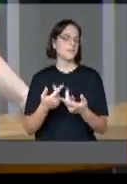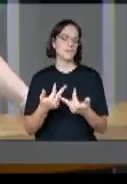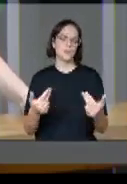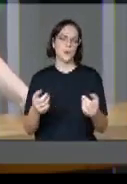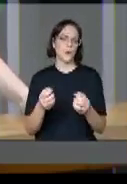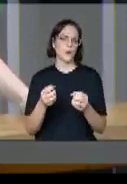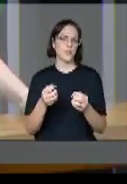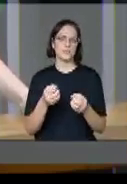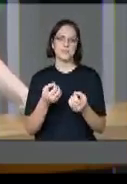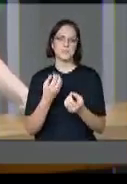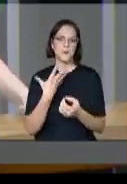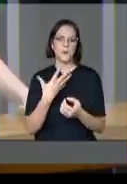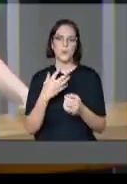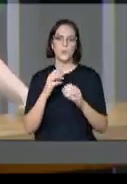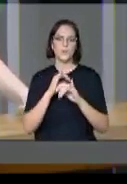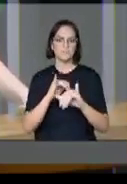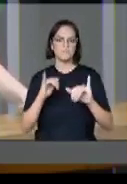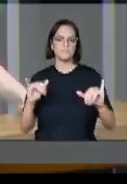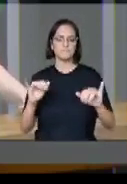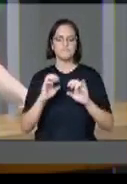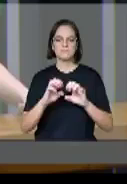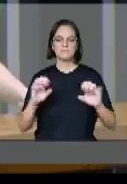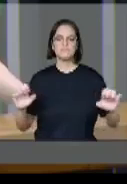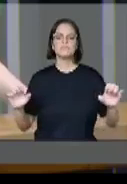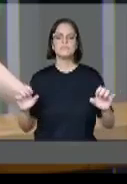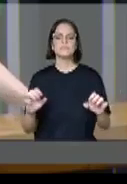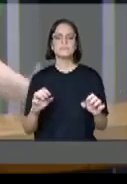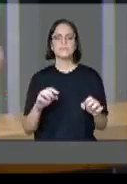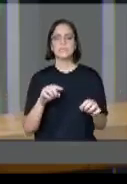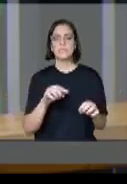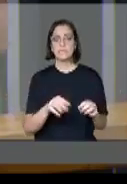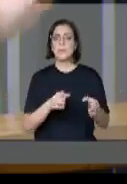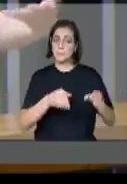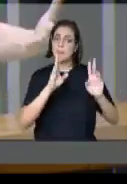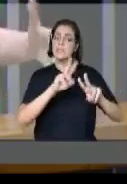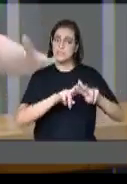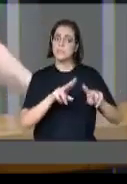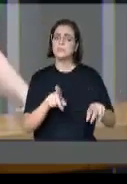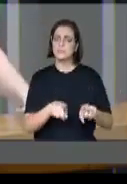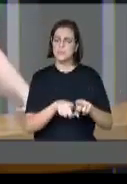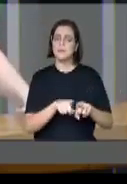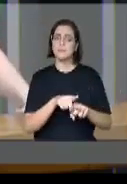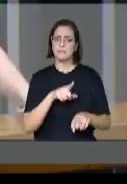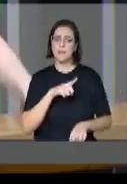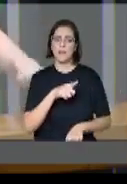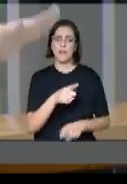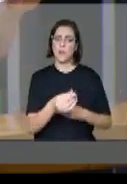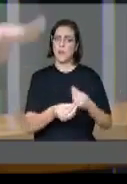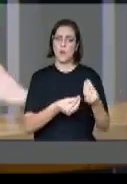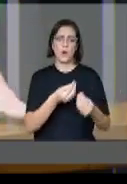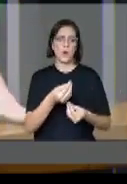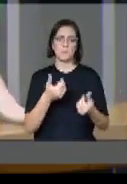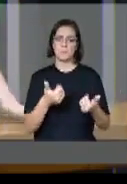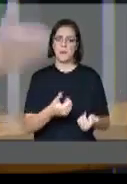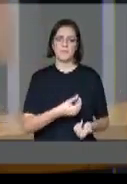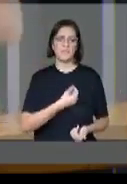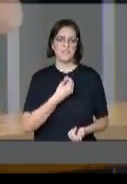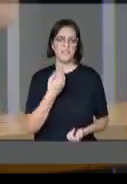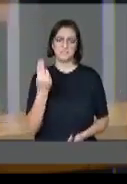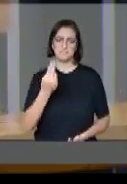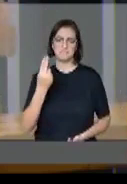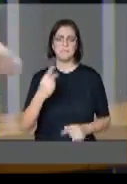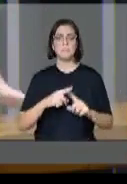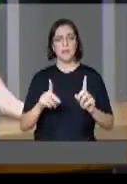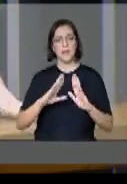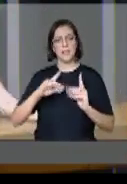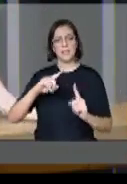muitos lugares, presídios, né, onde as pessoas talvez não tivessem como voltar para a sociedade bem, e é a igreja